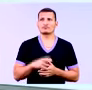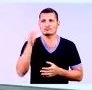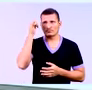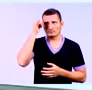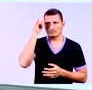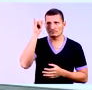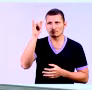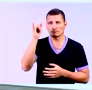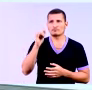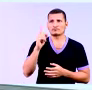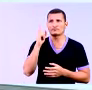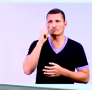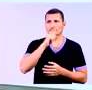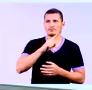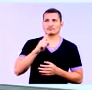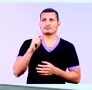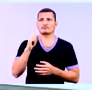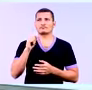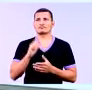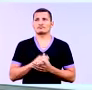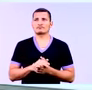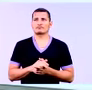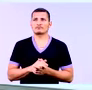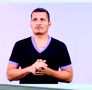evitar que essas falhas, que essas